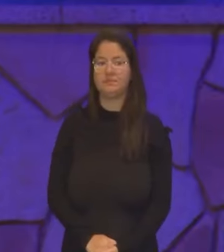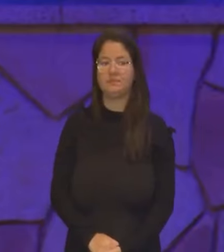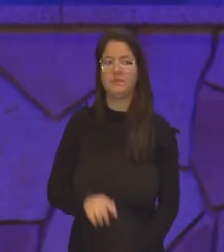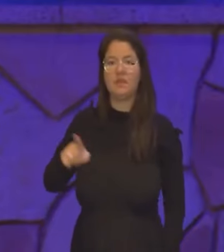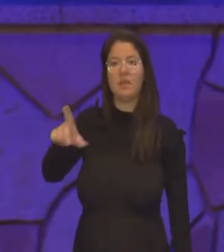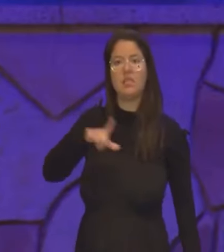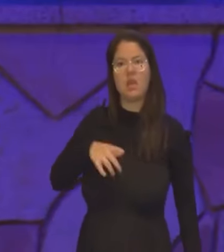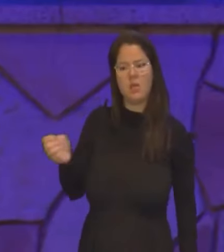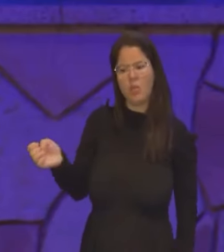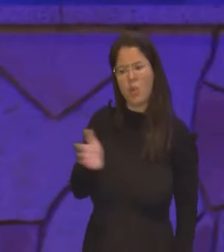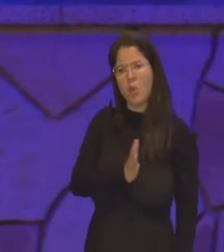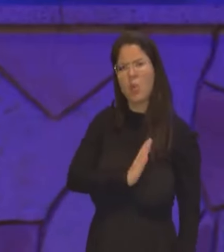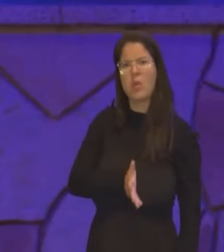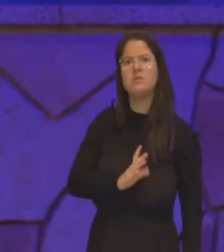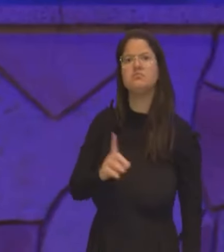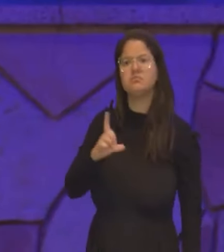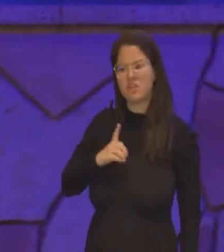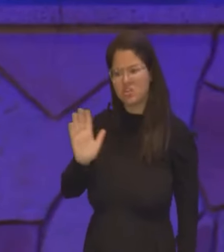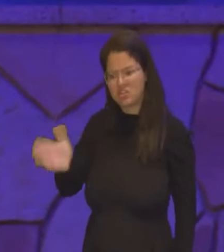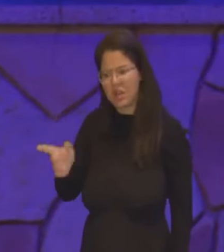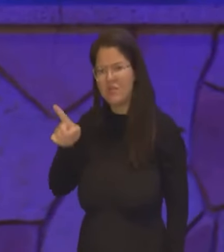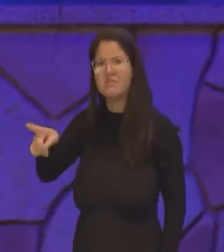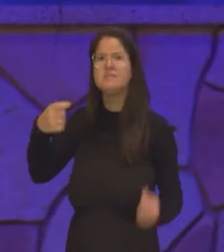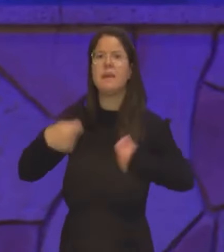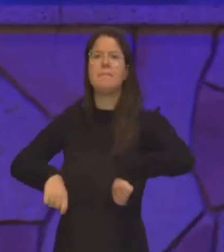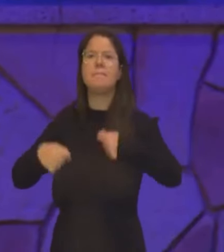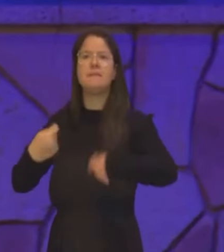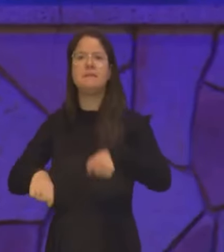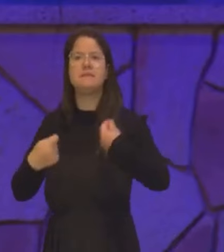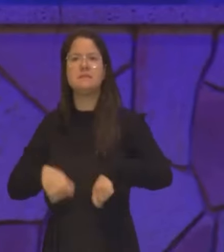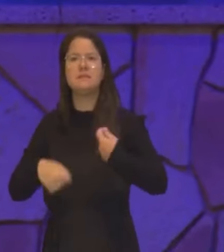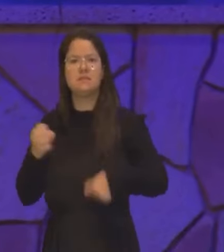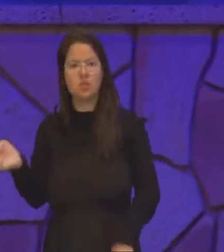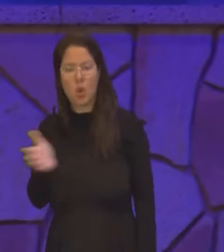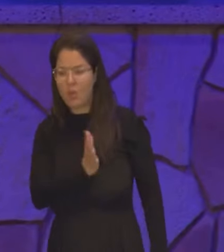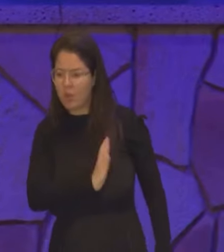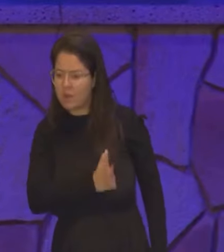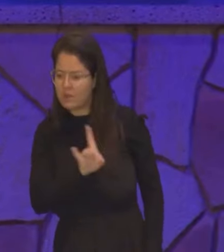Você tem um novo coração? Você precisa de um novo coração?